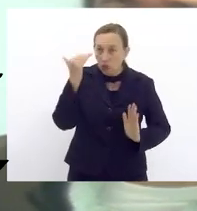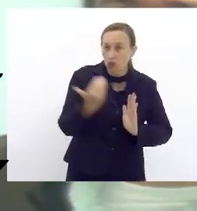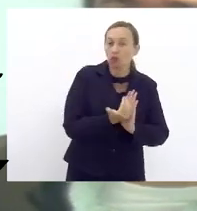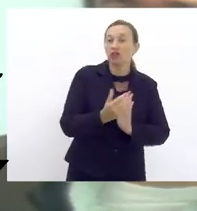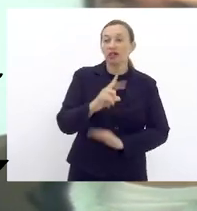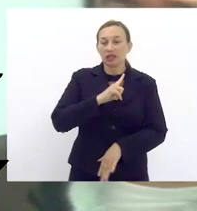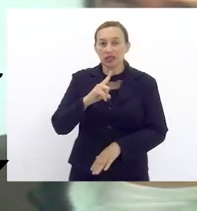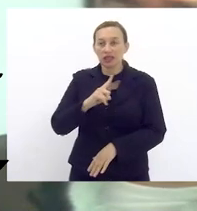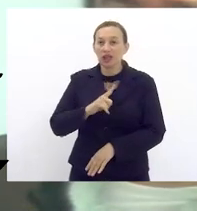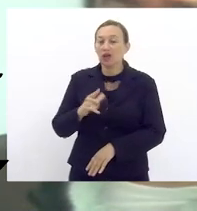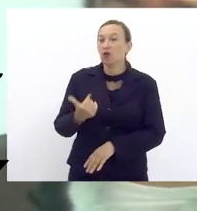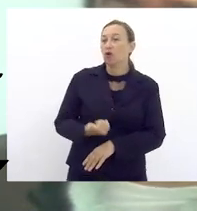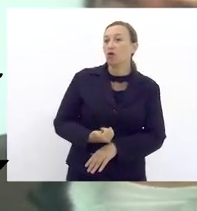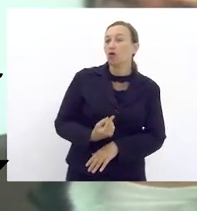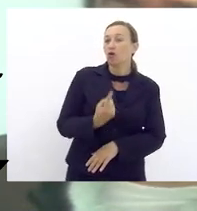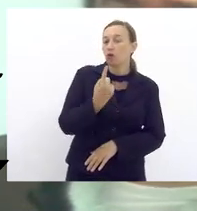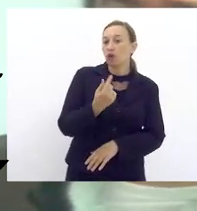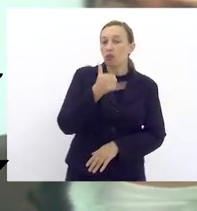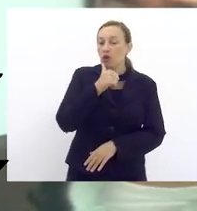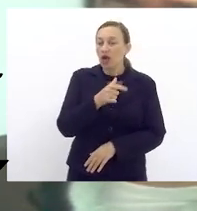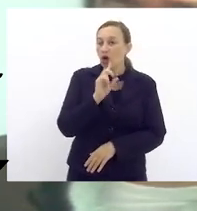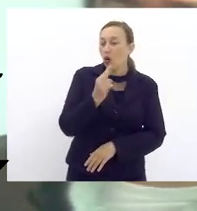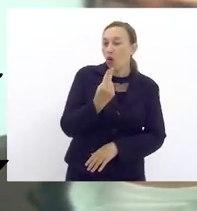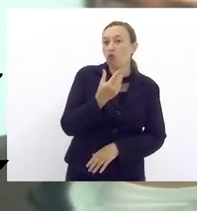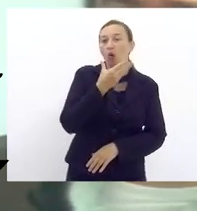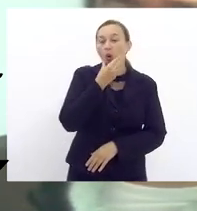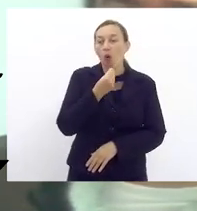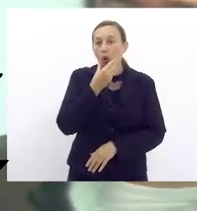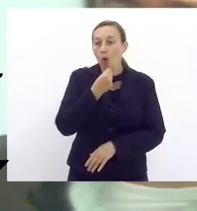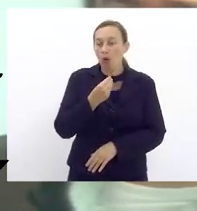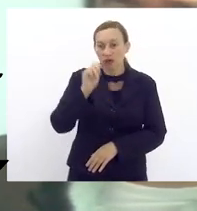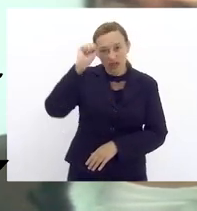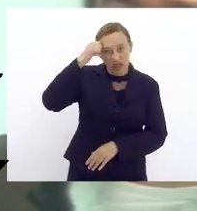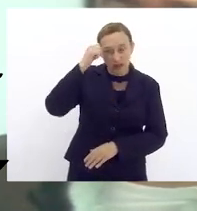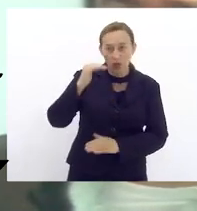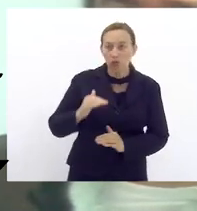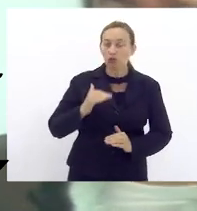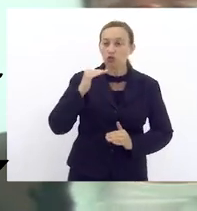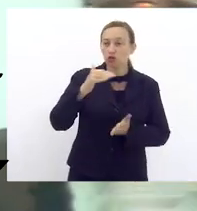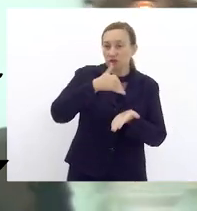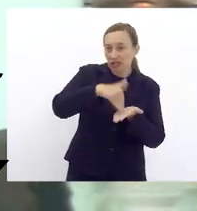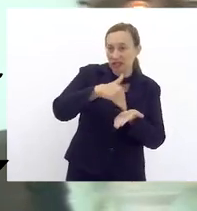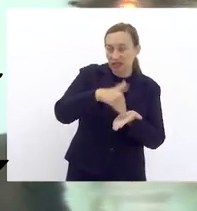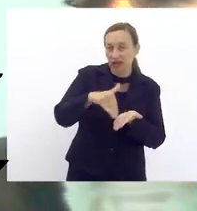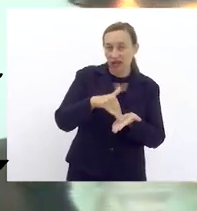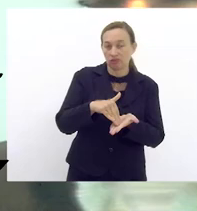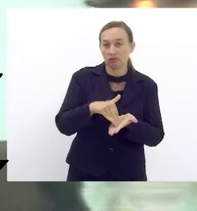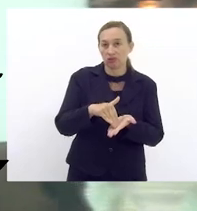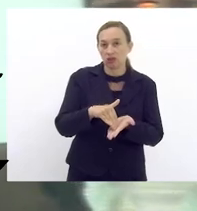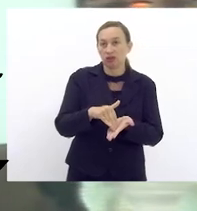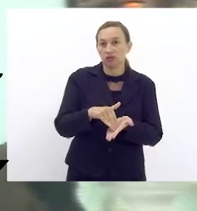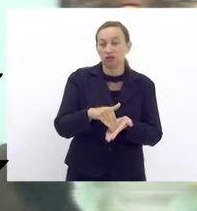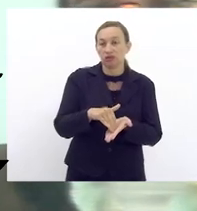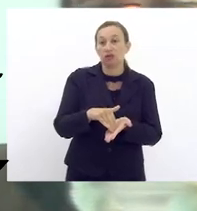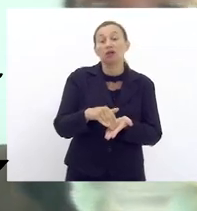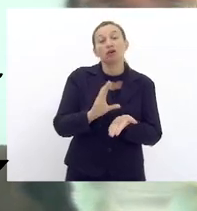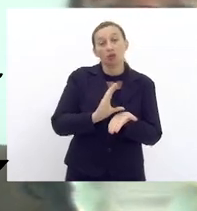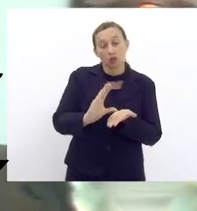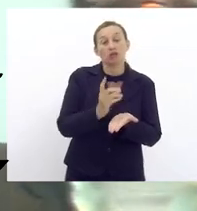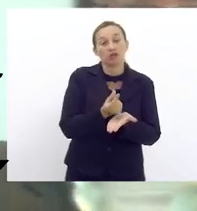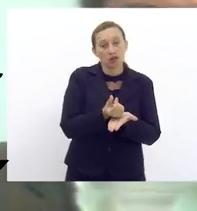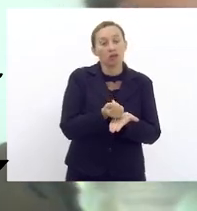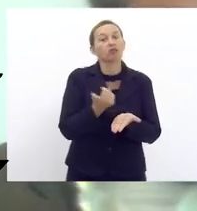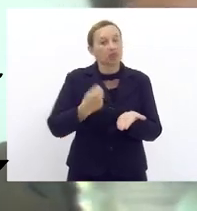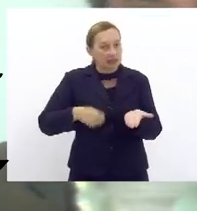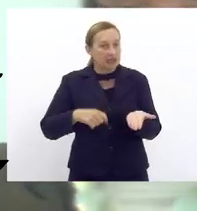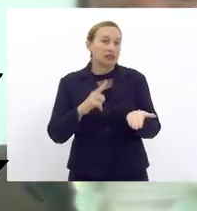ou um homem negro como subsecretário mas não basta criar a subsecretaria se não tiver orçamento se não